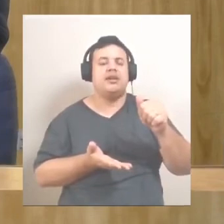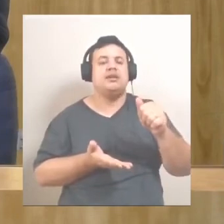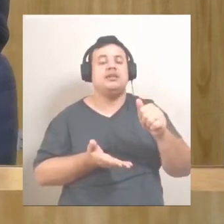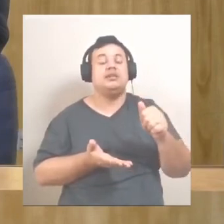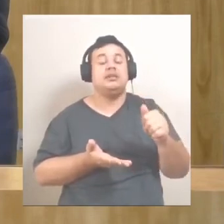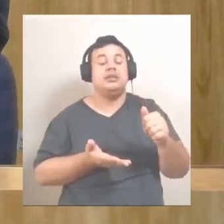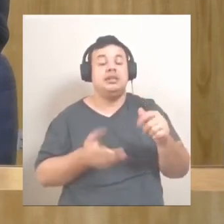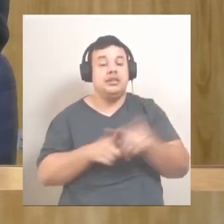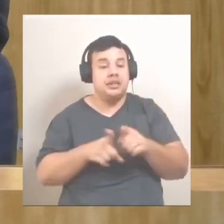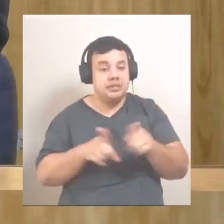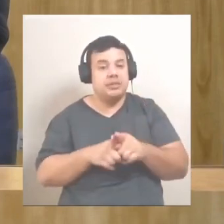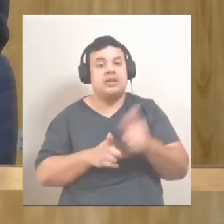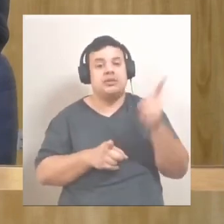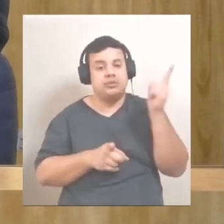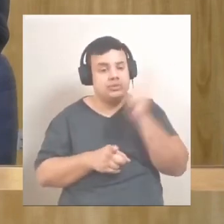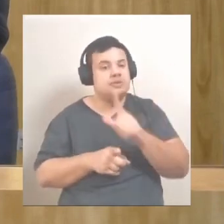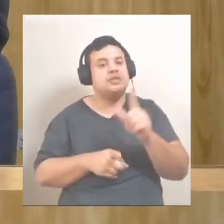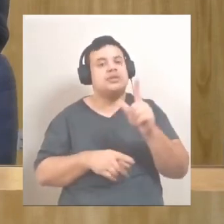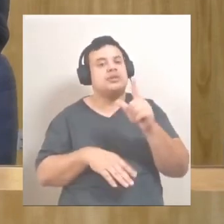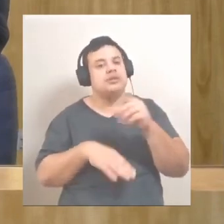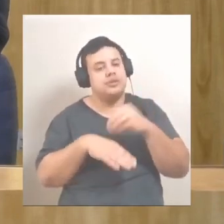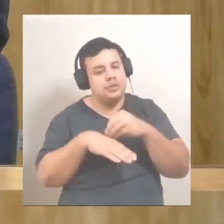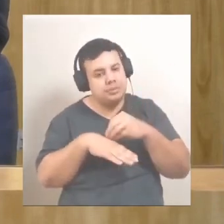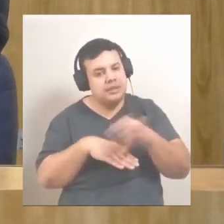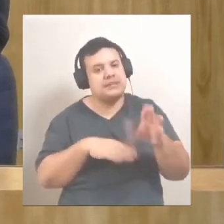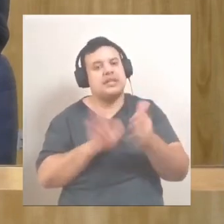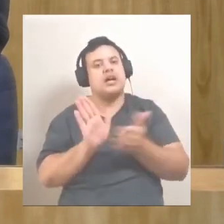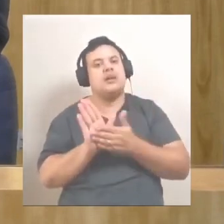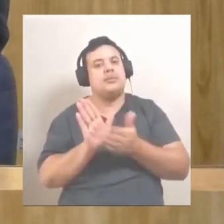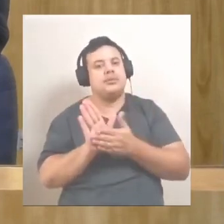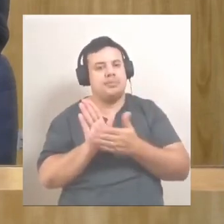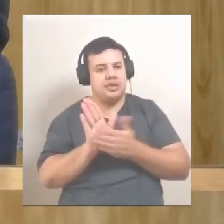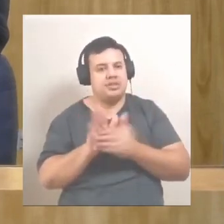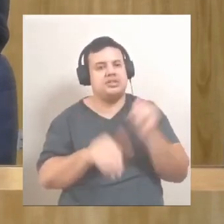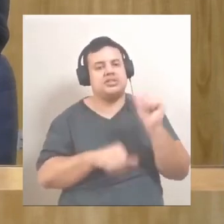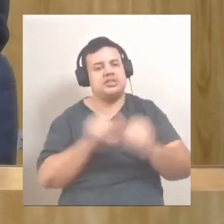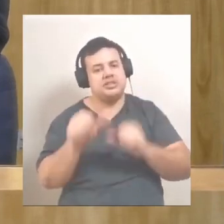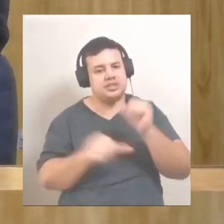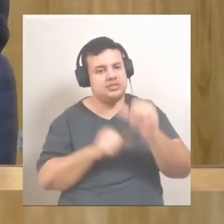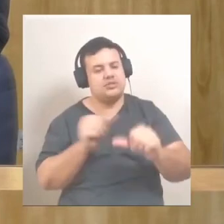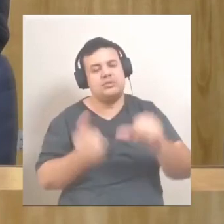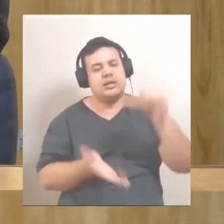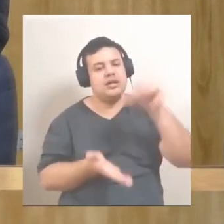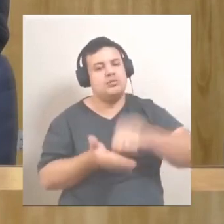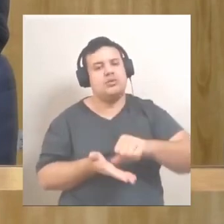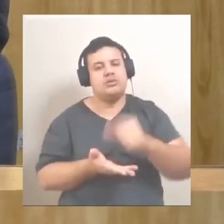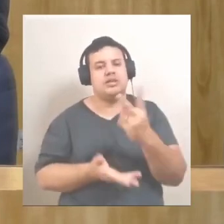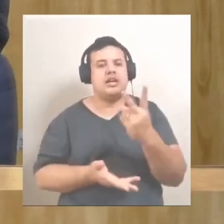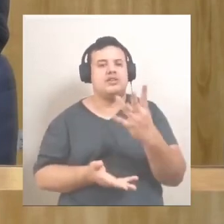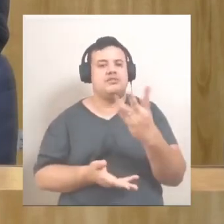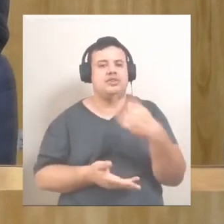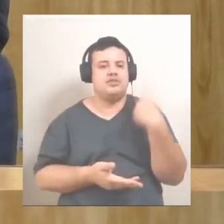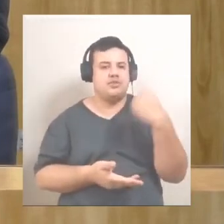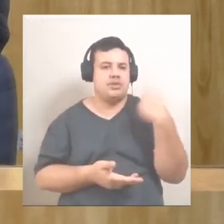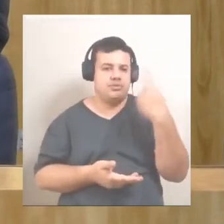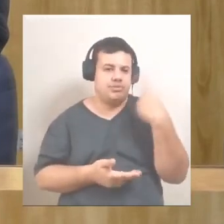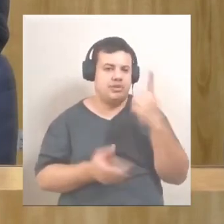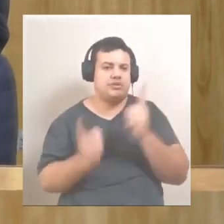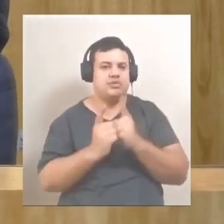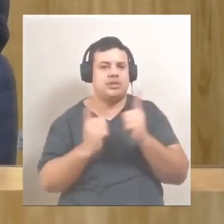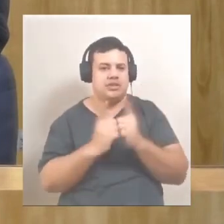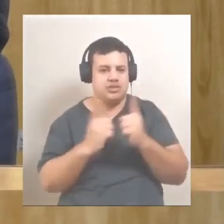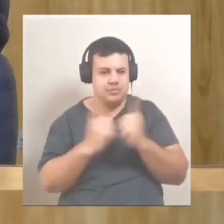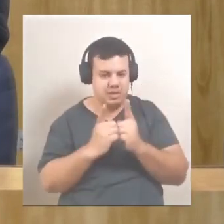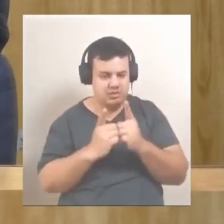também que levou adiante a proposta de transformar numa unidade 24 horas de atendimento. E